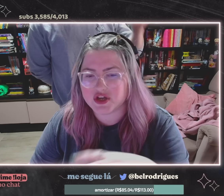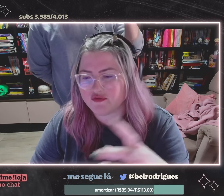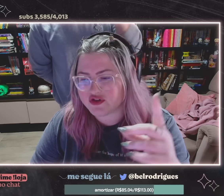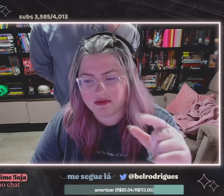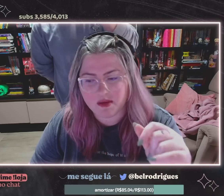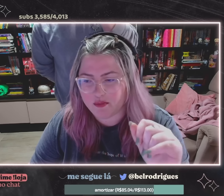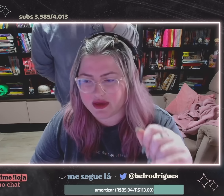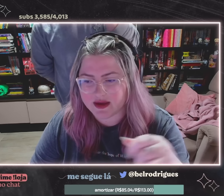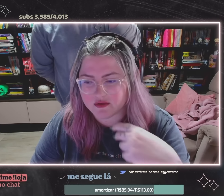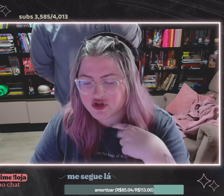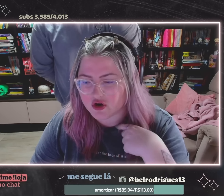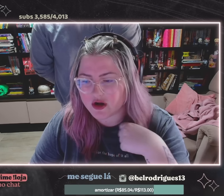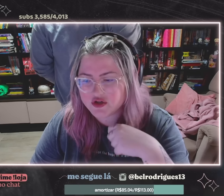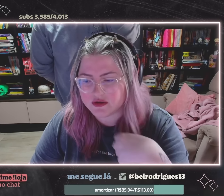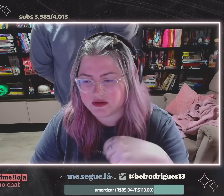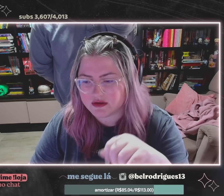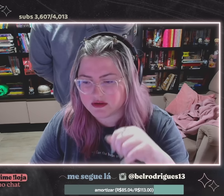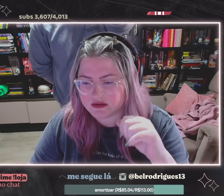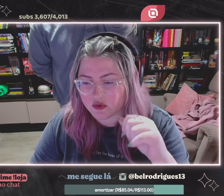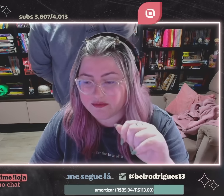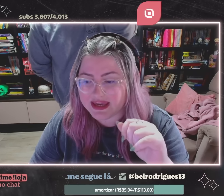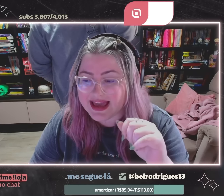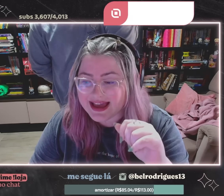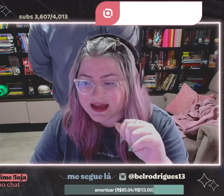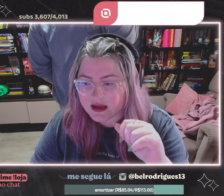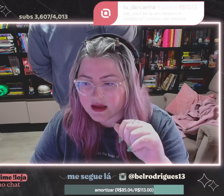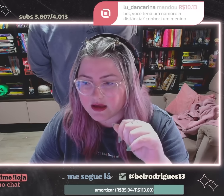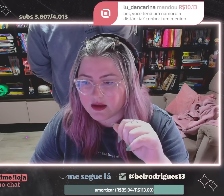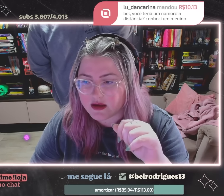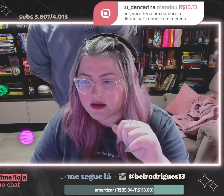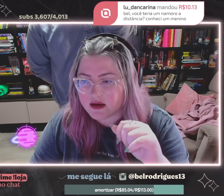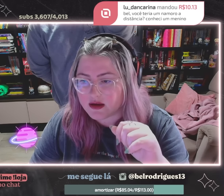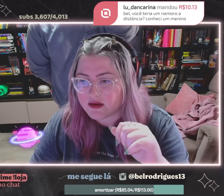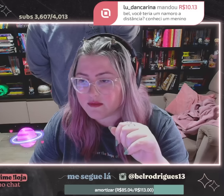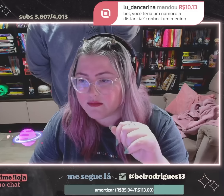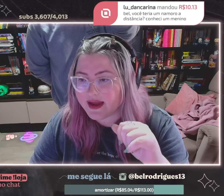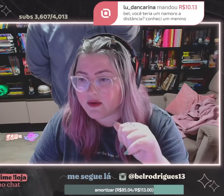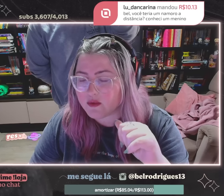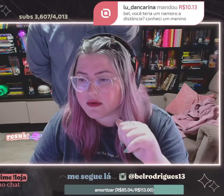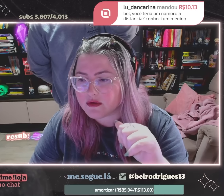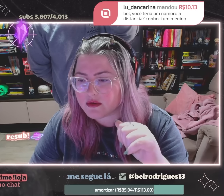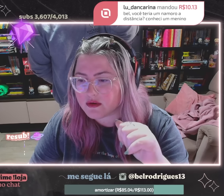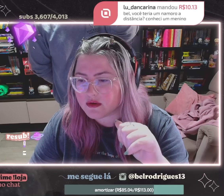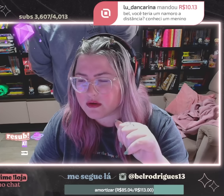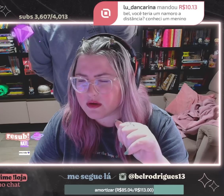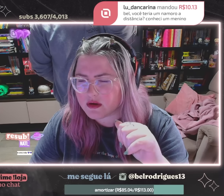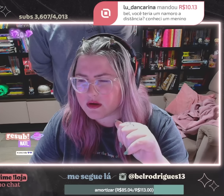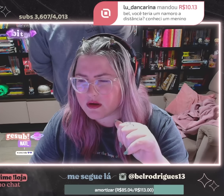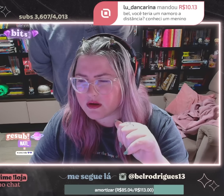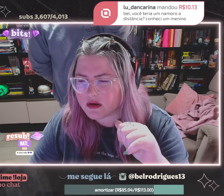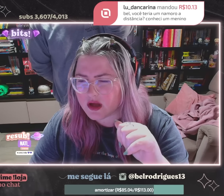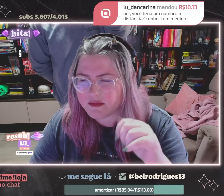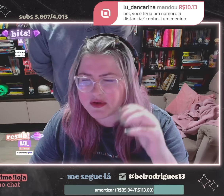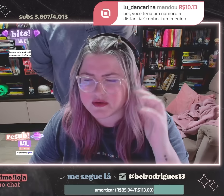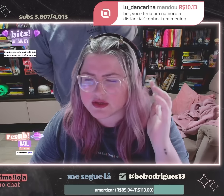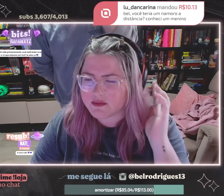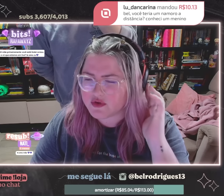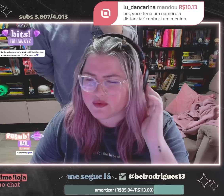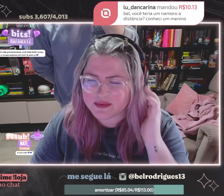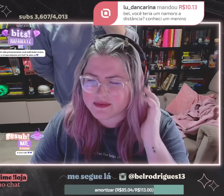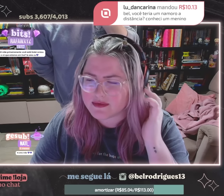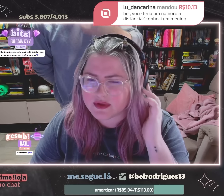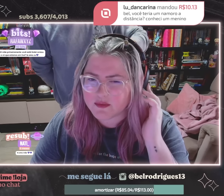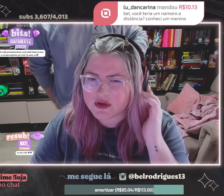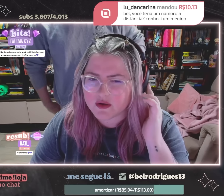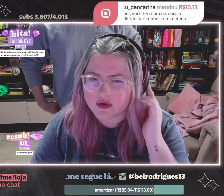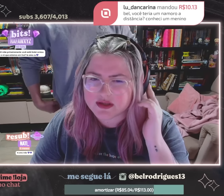Chia daí já vou direto na bombinha ccod Binha Lu dançarina mandou r$ 1 Bel